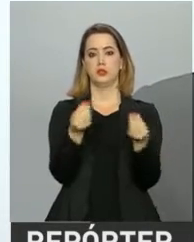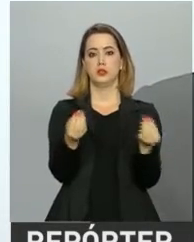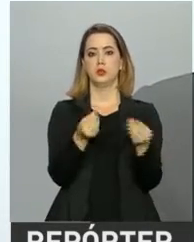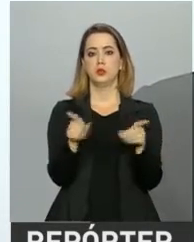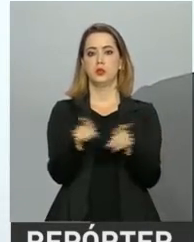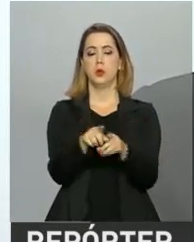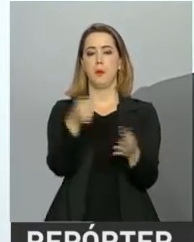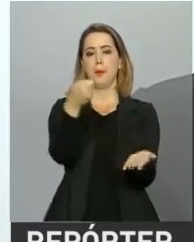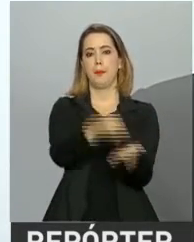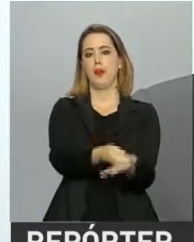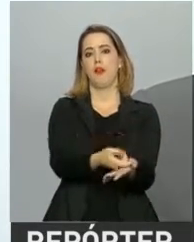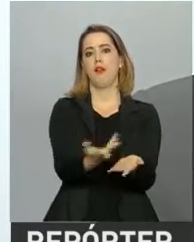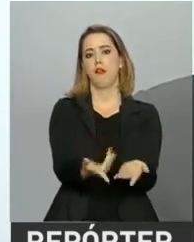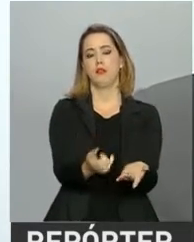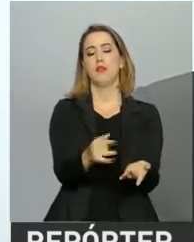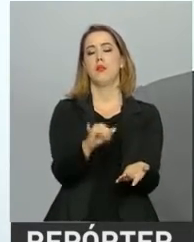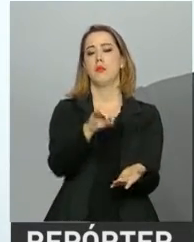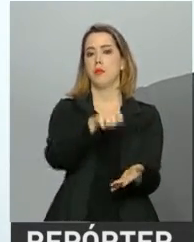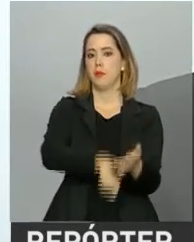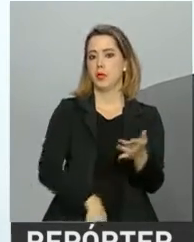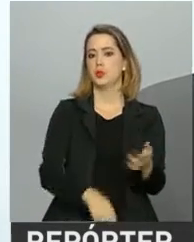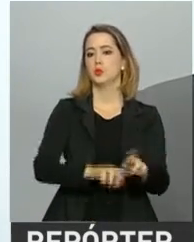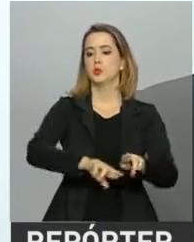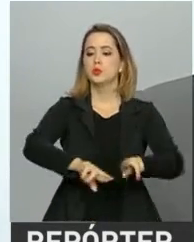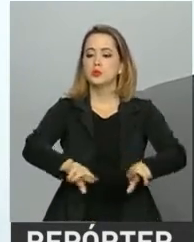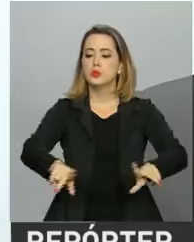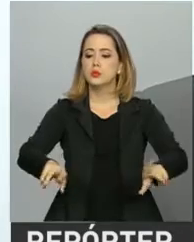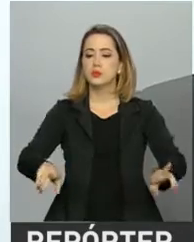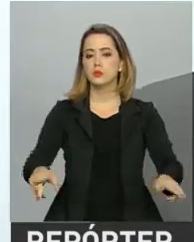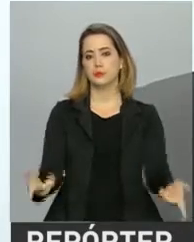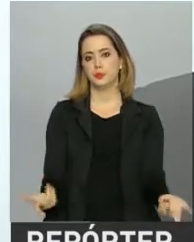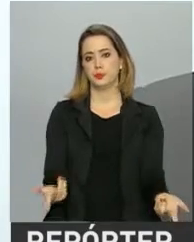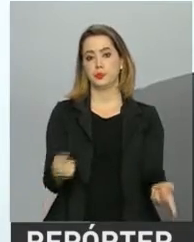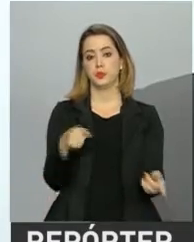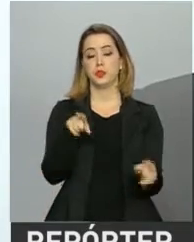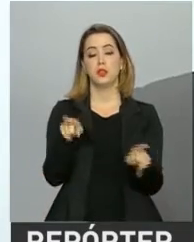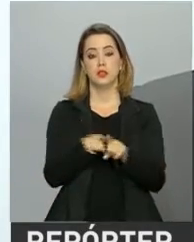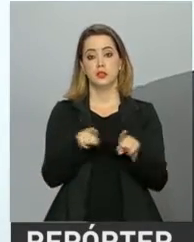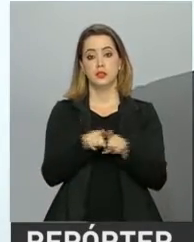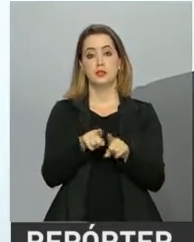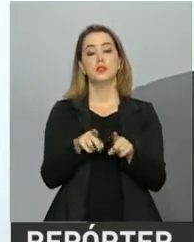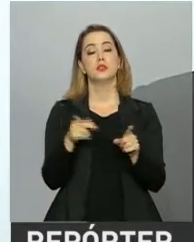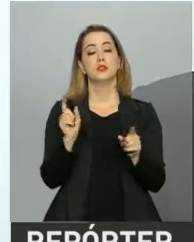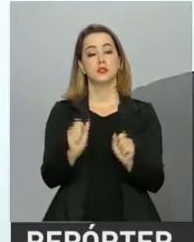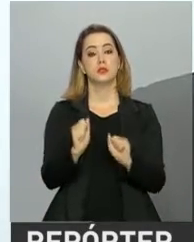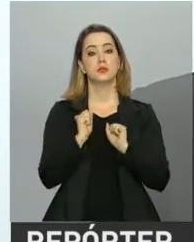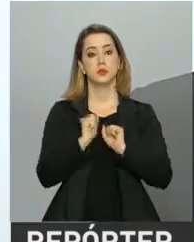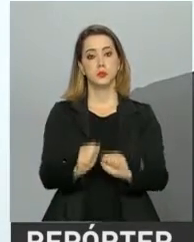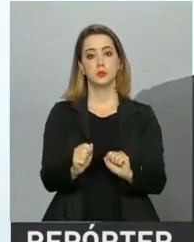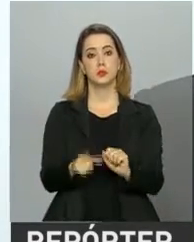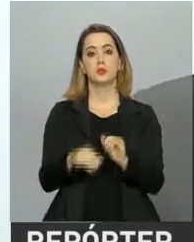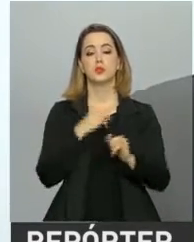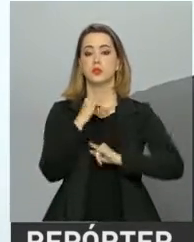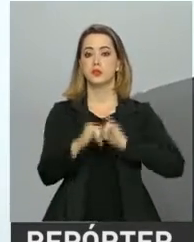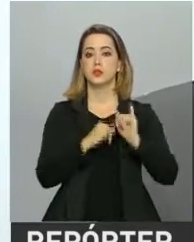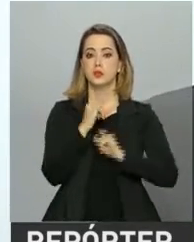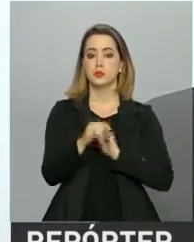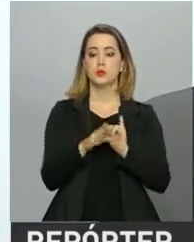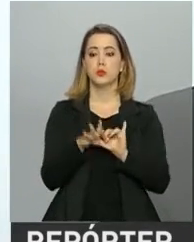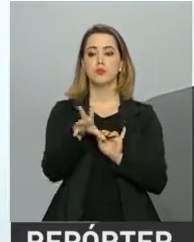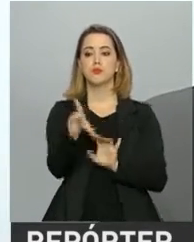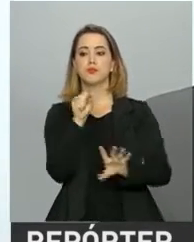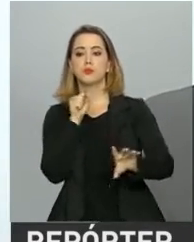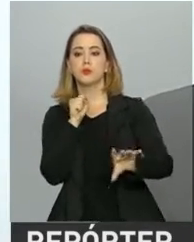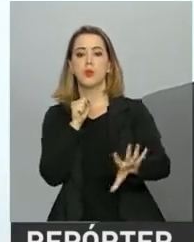do cumprimento das obrigações por parte desse empregador e também conseguir com que as informações sejam captadas